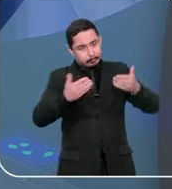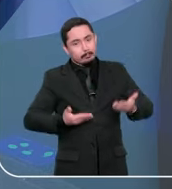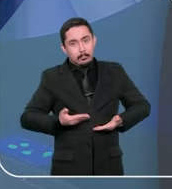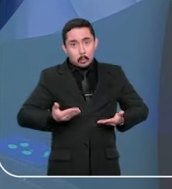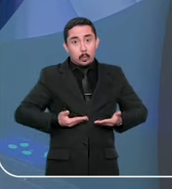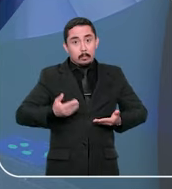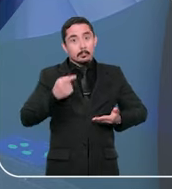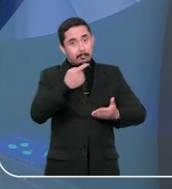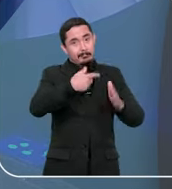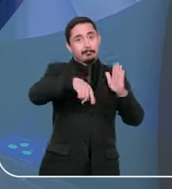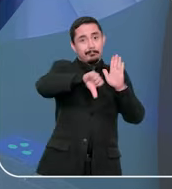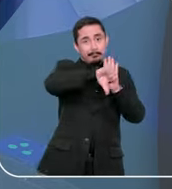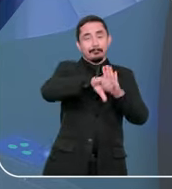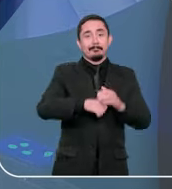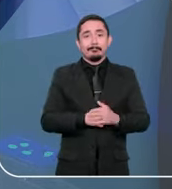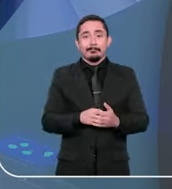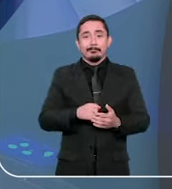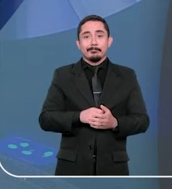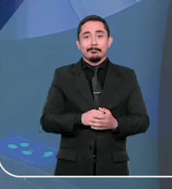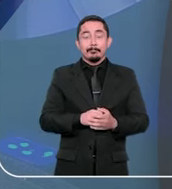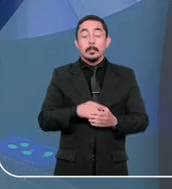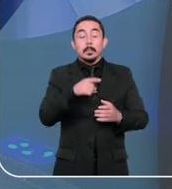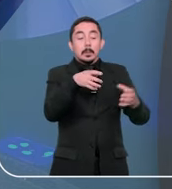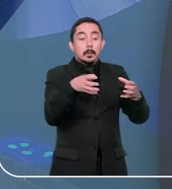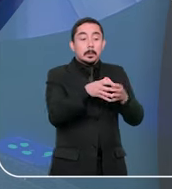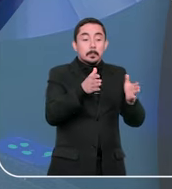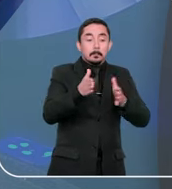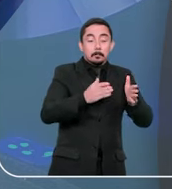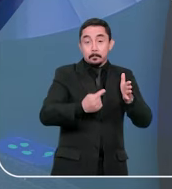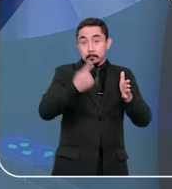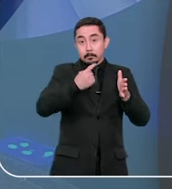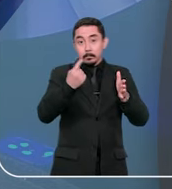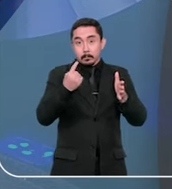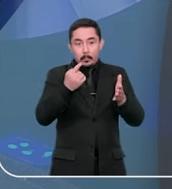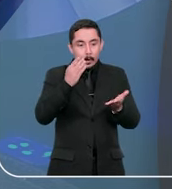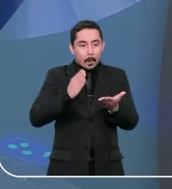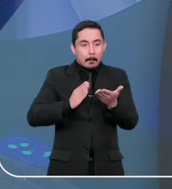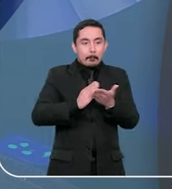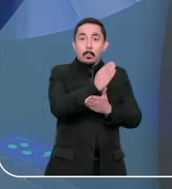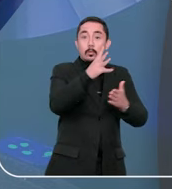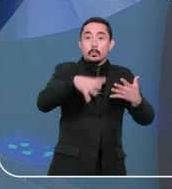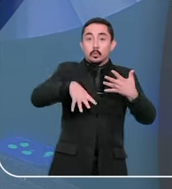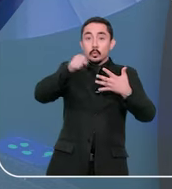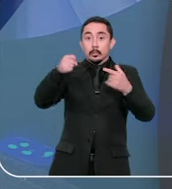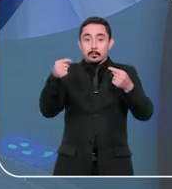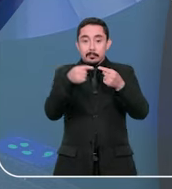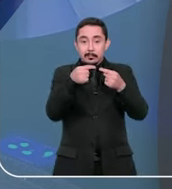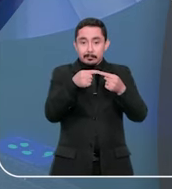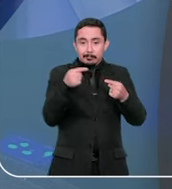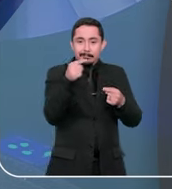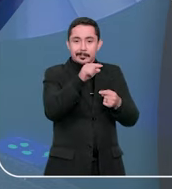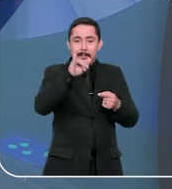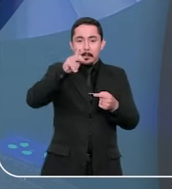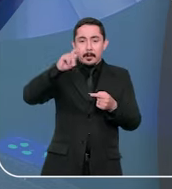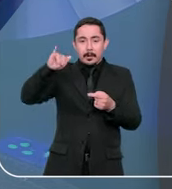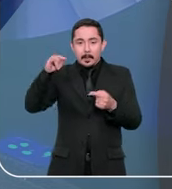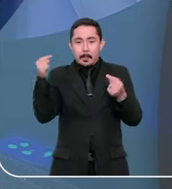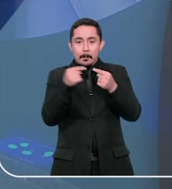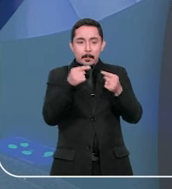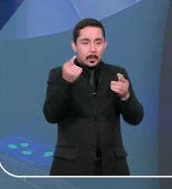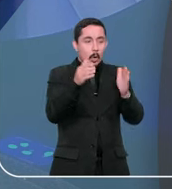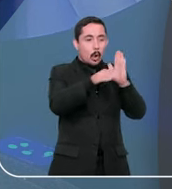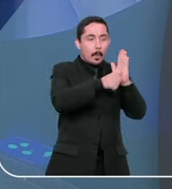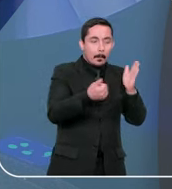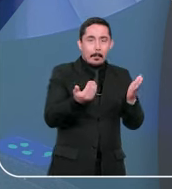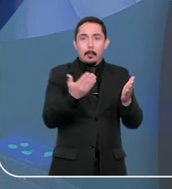para fins penais. Já a primeira sessão aprovou súmula que define que não incide IPI em casos de furto ou